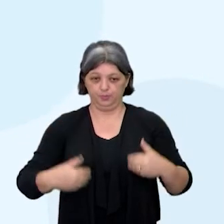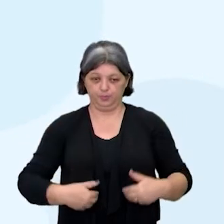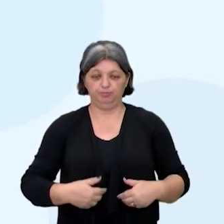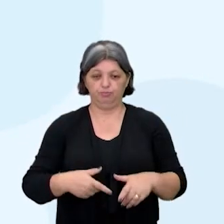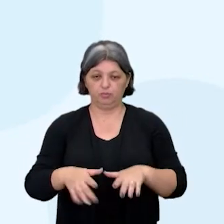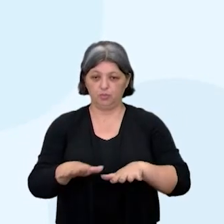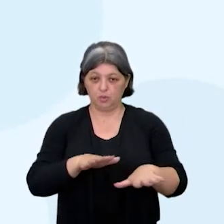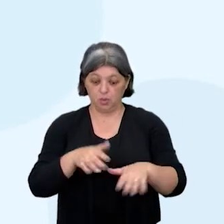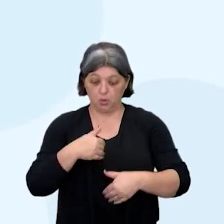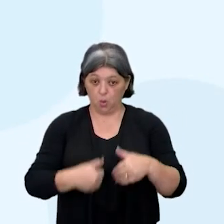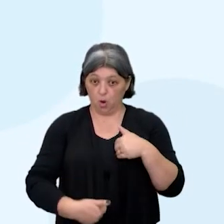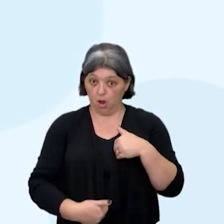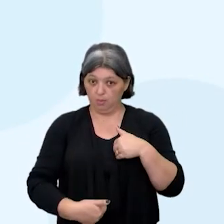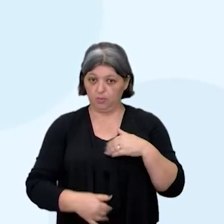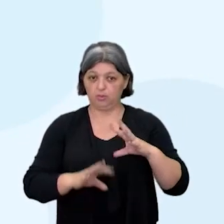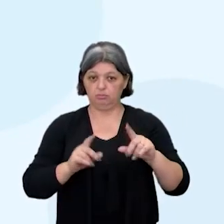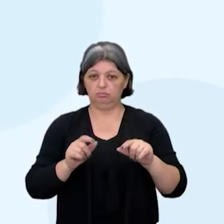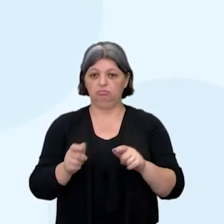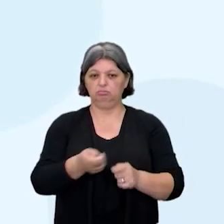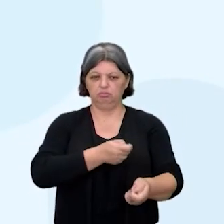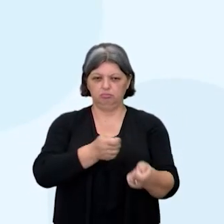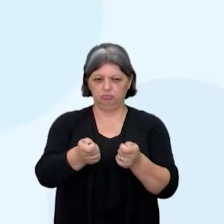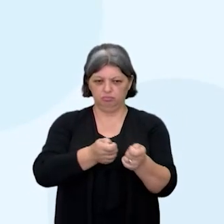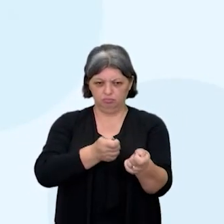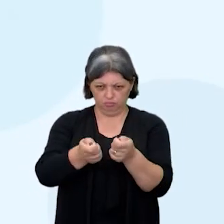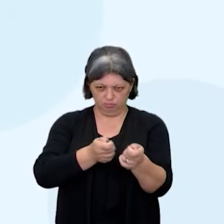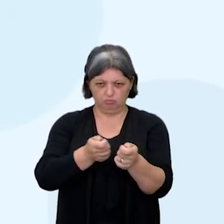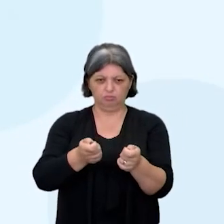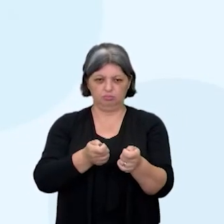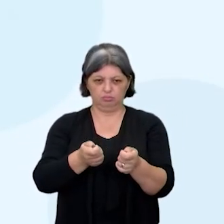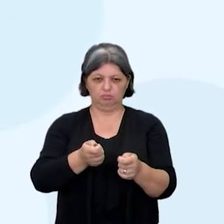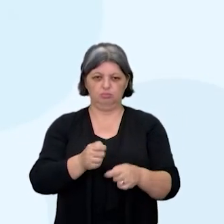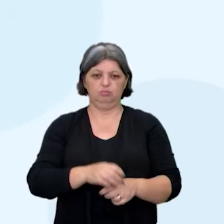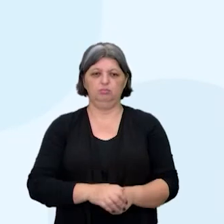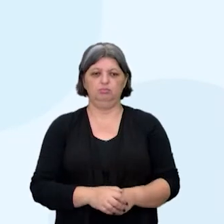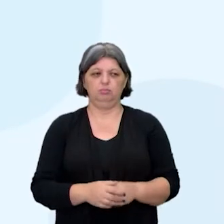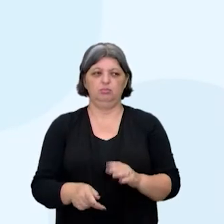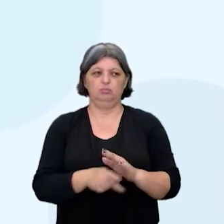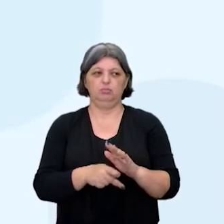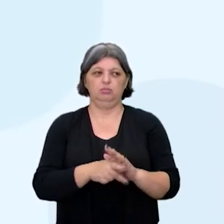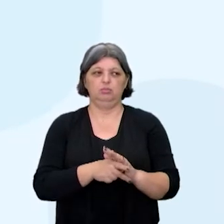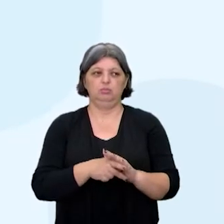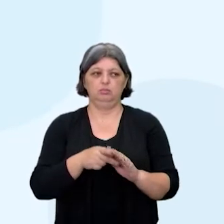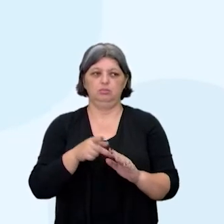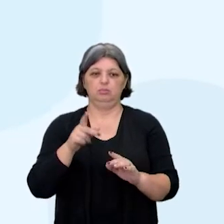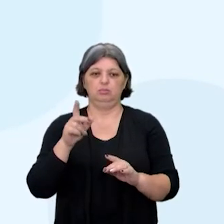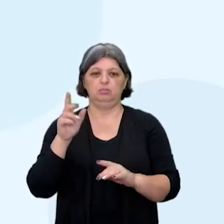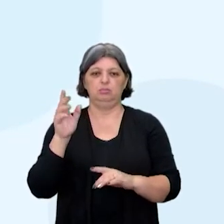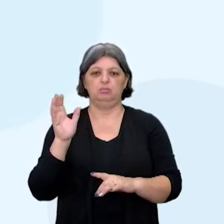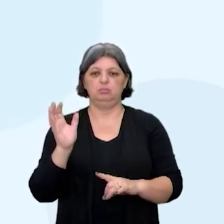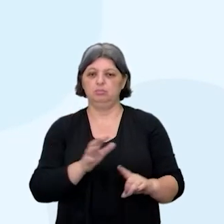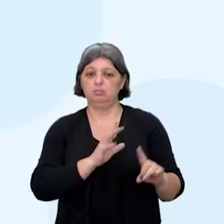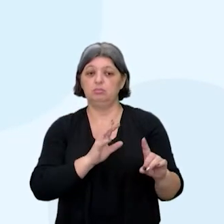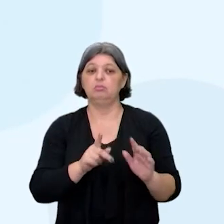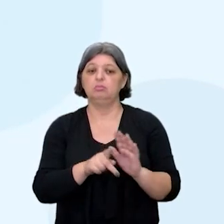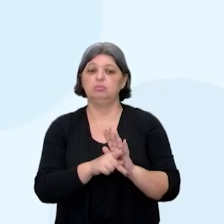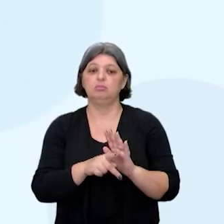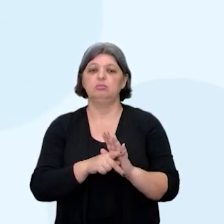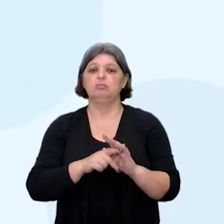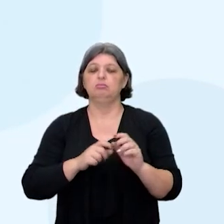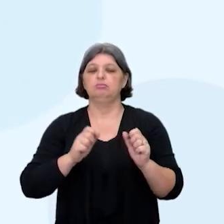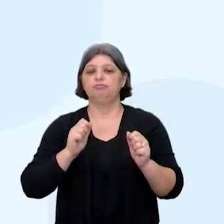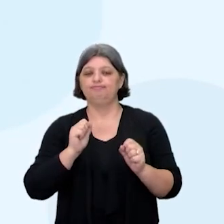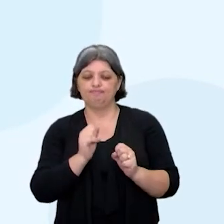E tem ali o controle, né, e a entrega de sentimentos. Então, a fluência é o corpo, vamos dizer assim,